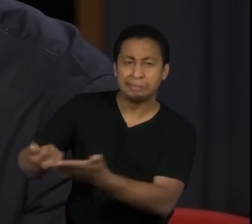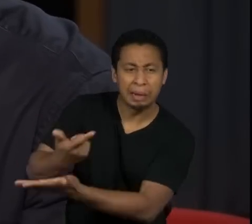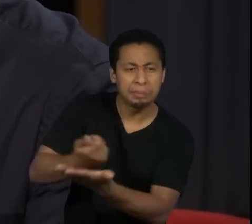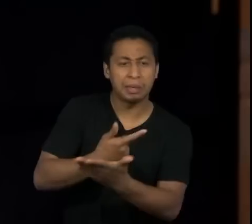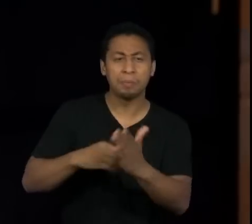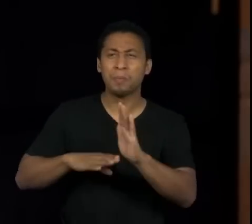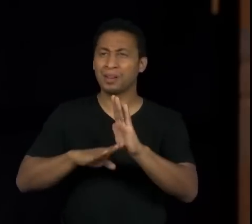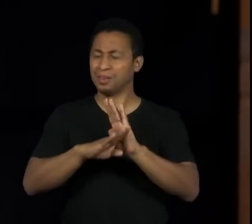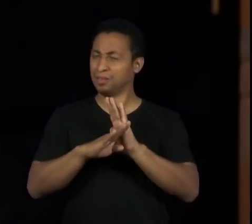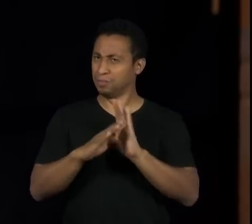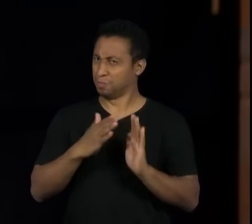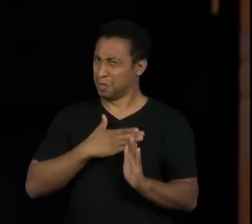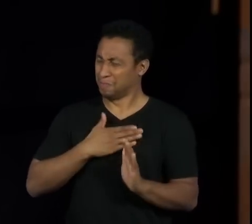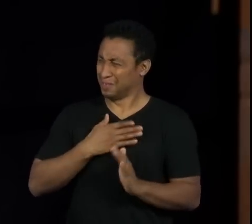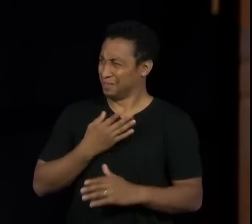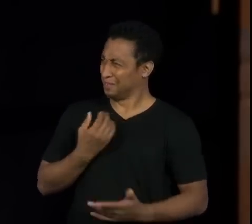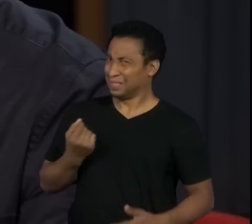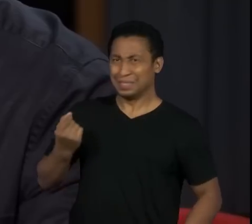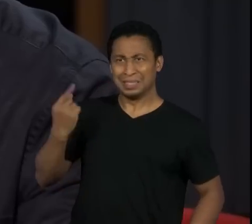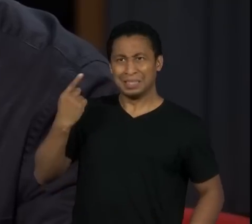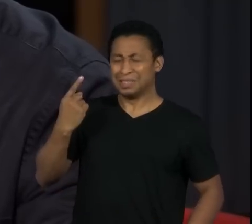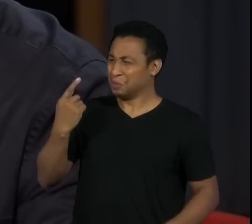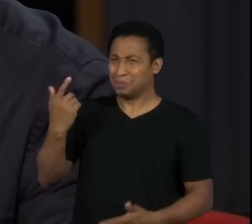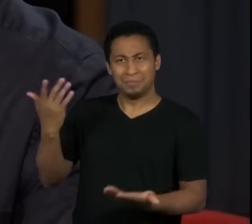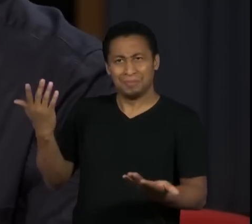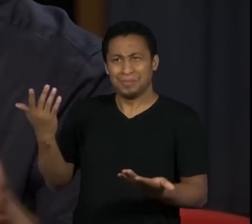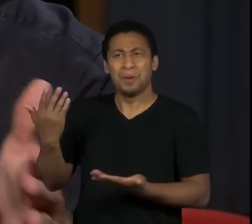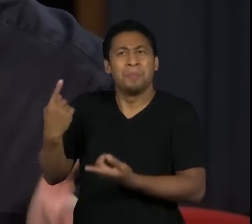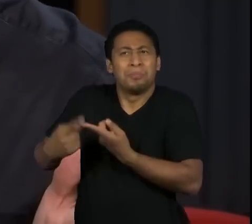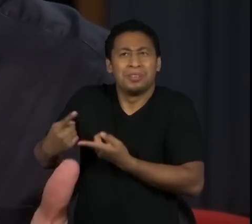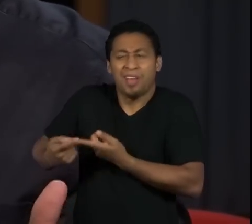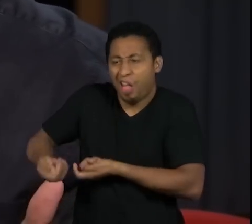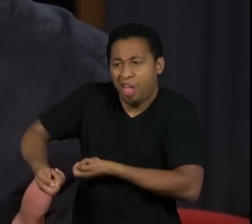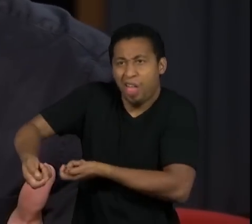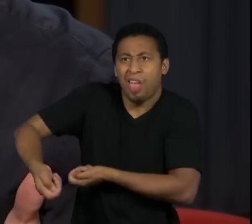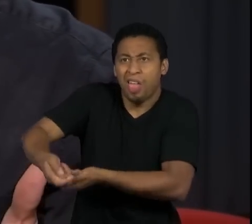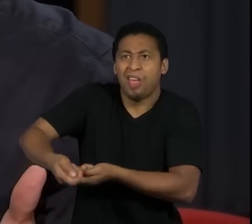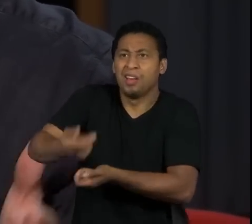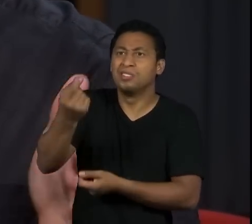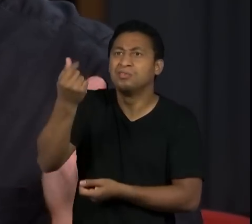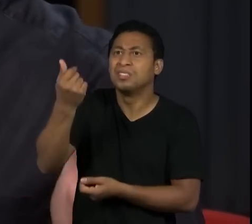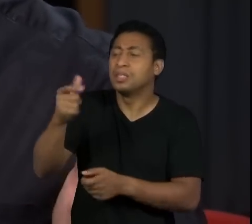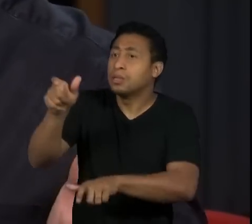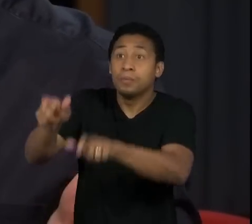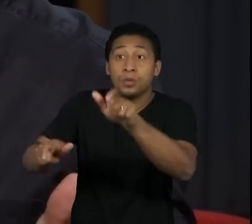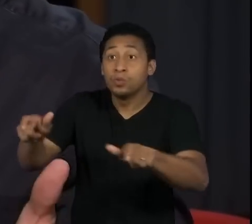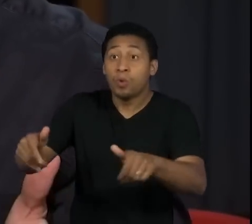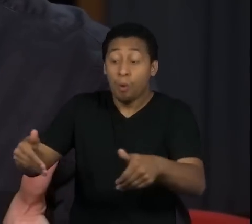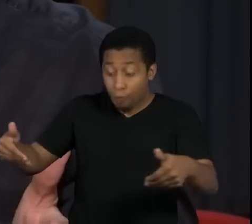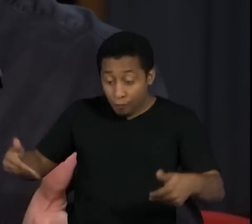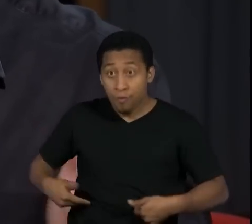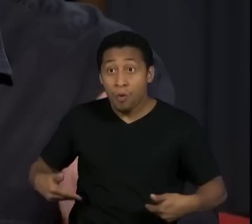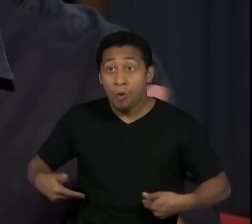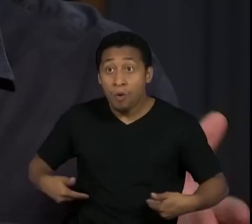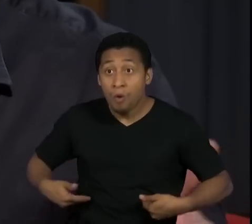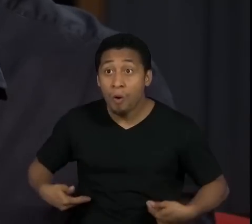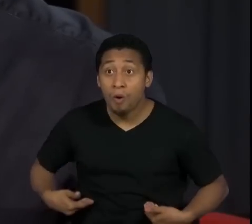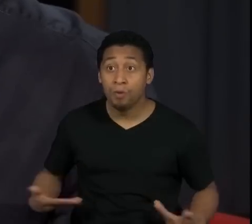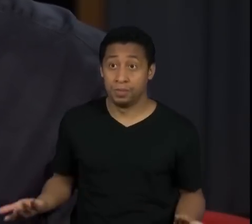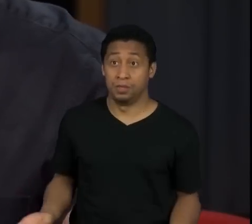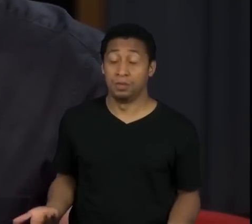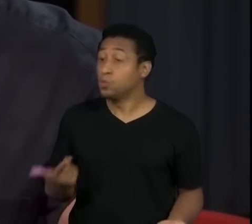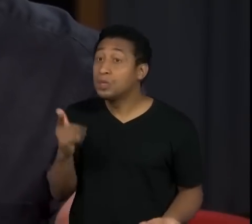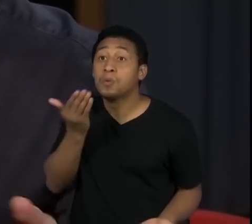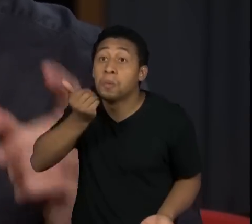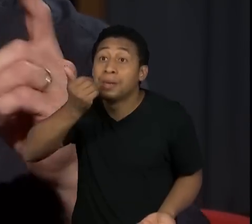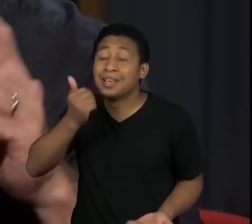assim. Por Você quê? tem que fazer um programa de distribuição de renda, porque tem pessoas que passam fome. Sim. Tem pessoas que estão com frio, tem pessoas que estão doentes e não têm o